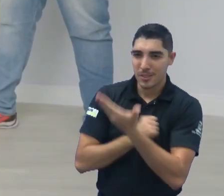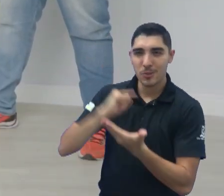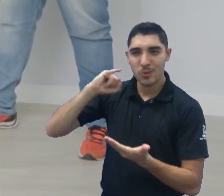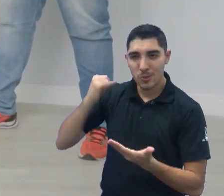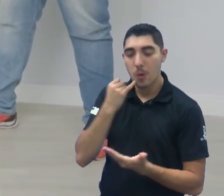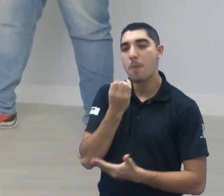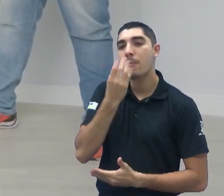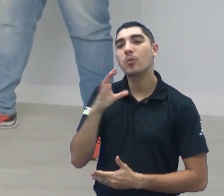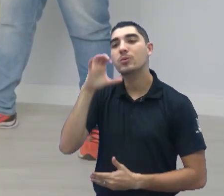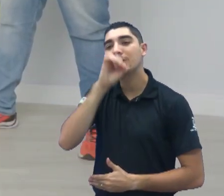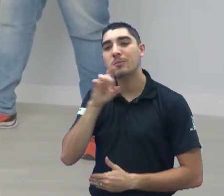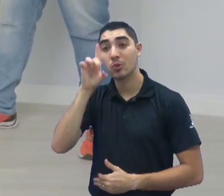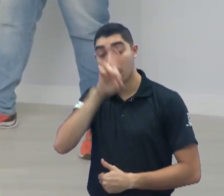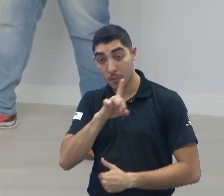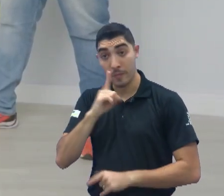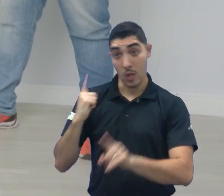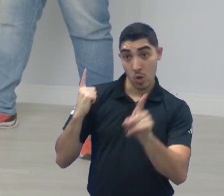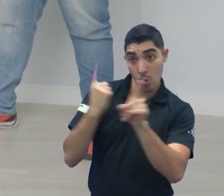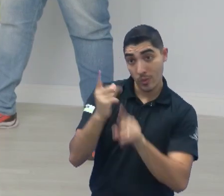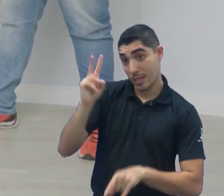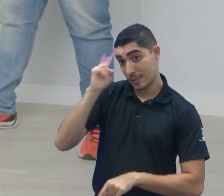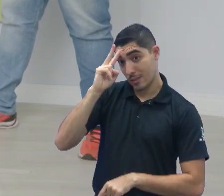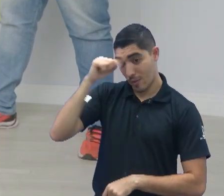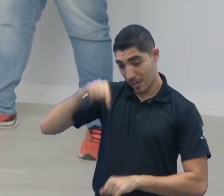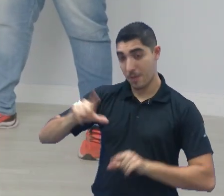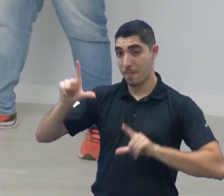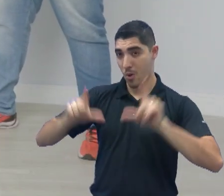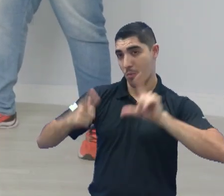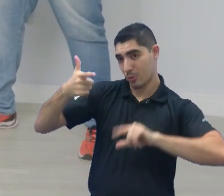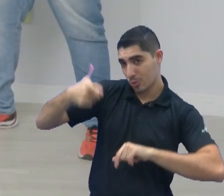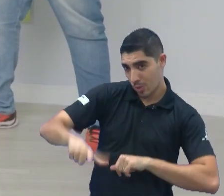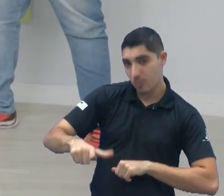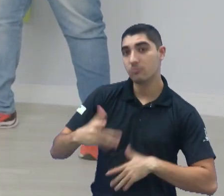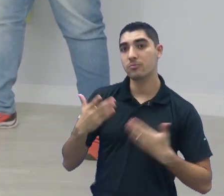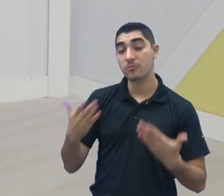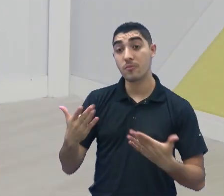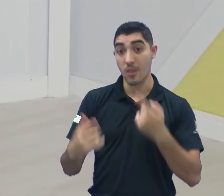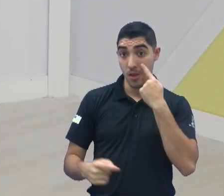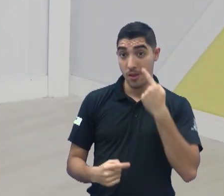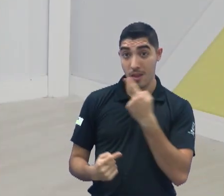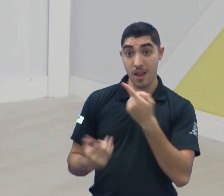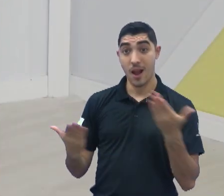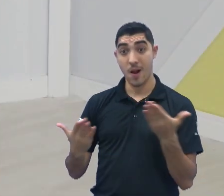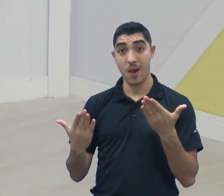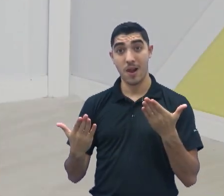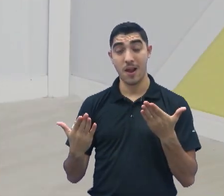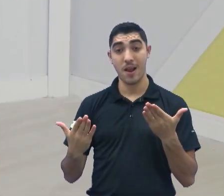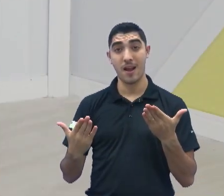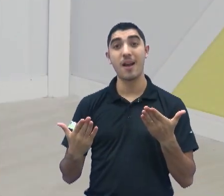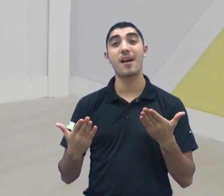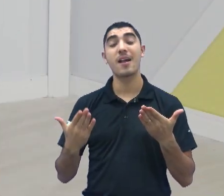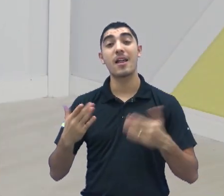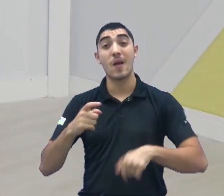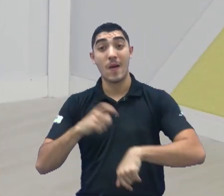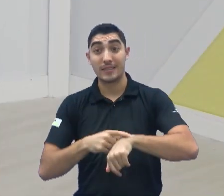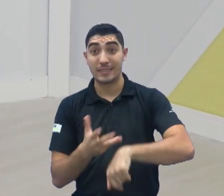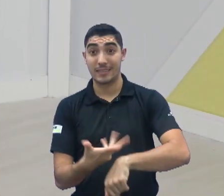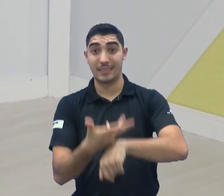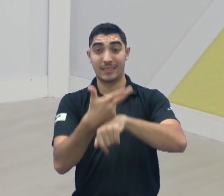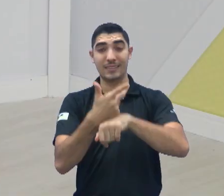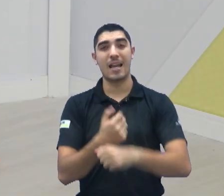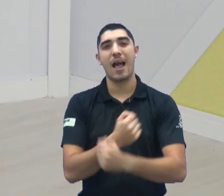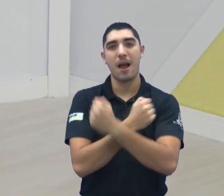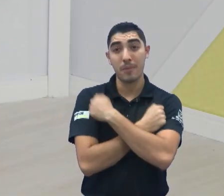semana. Te espero aqui na segunda-feira com mais Hora do Esporte. Vamos aqui, Matheus, comigo agora. Vem direto, Matheus. Vamos lá, no pique. Um grande abraço para